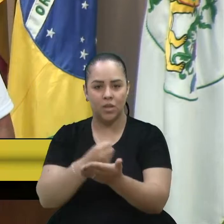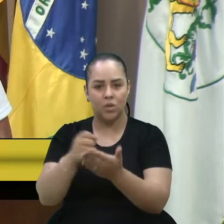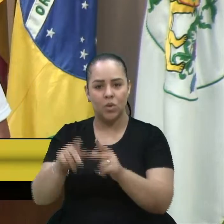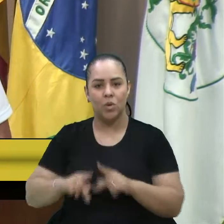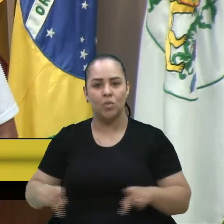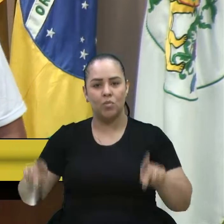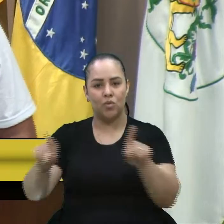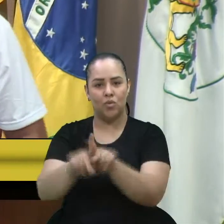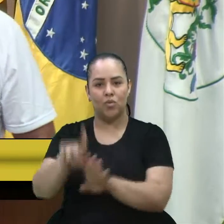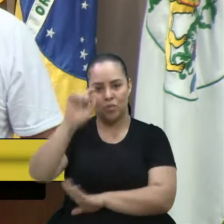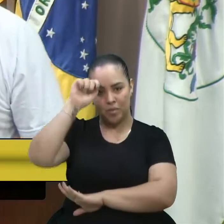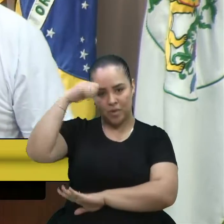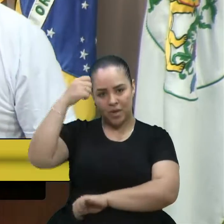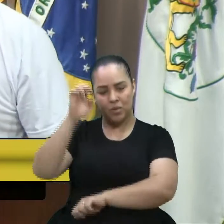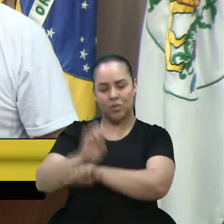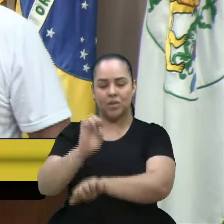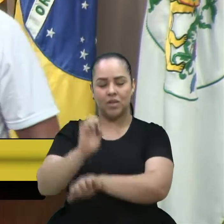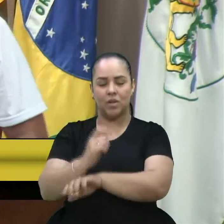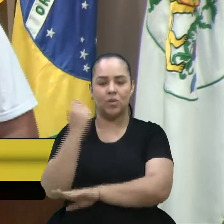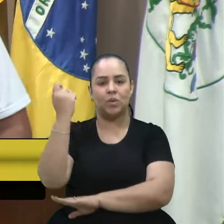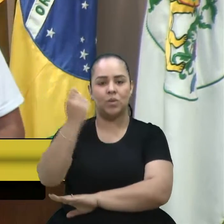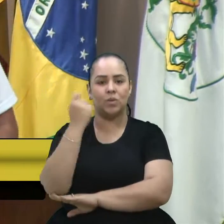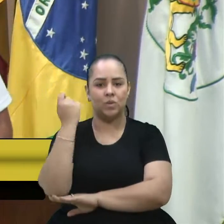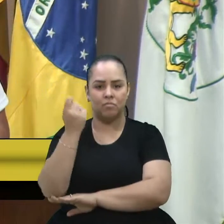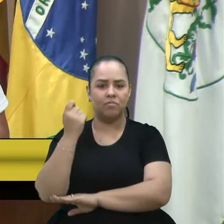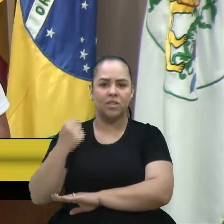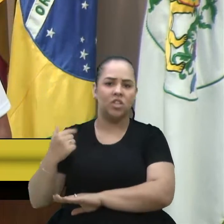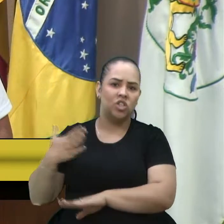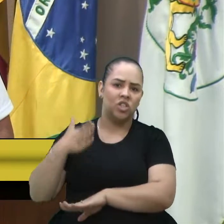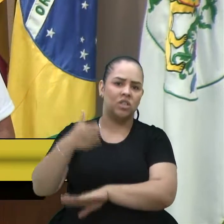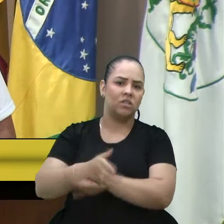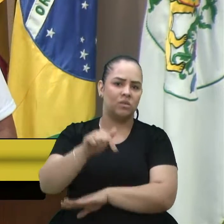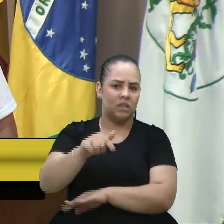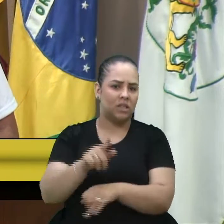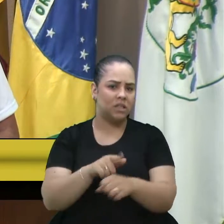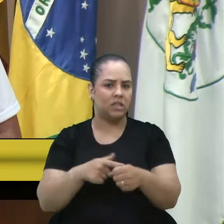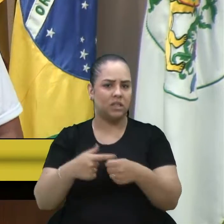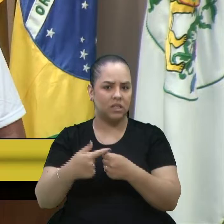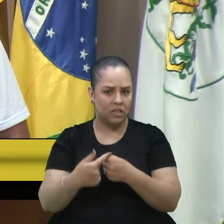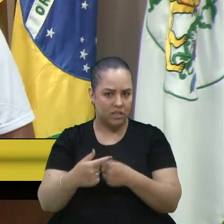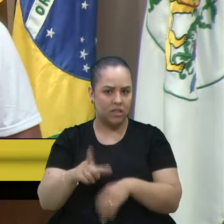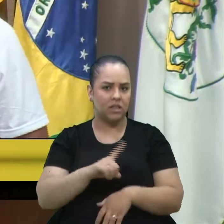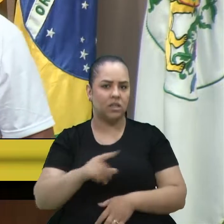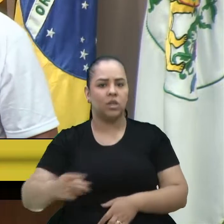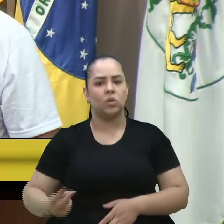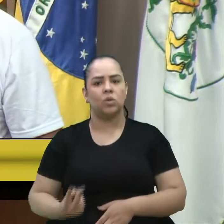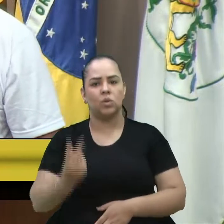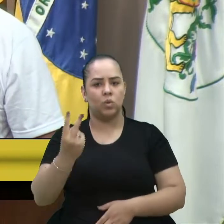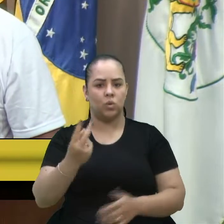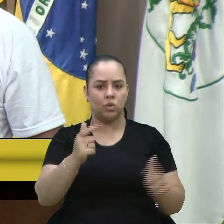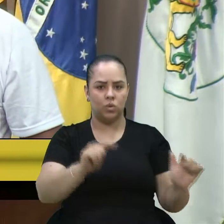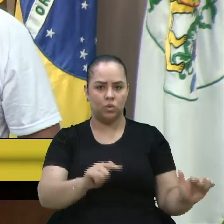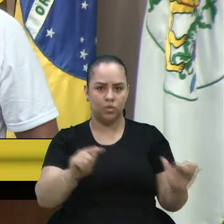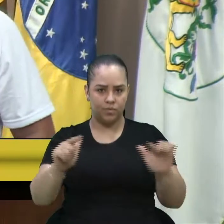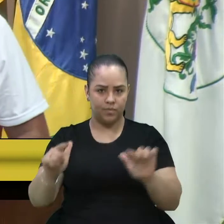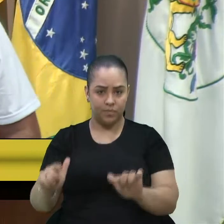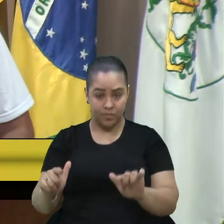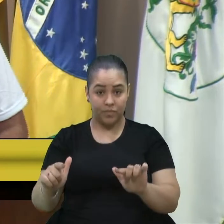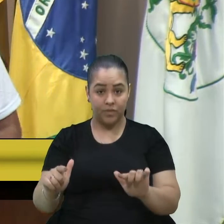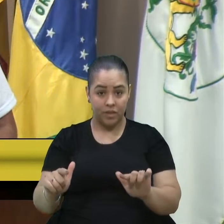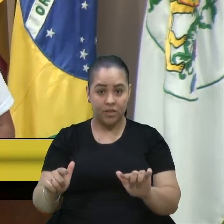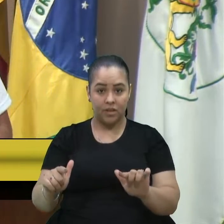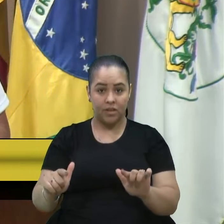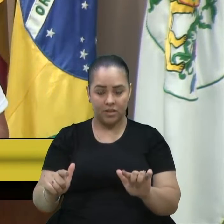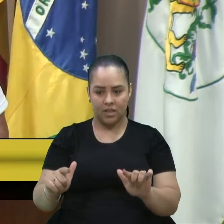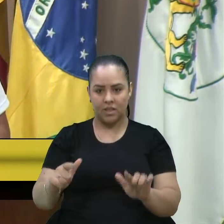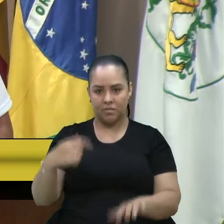negro do estado do Rio Grande do Sul. E chegando aqui na nossa cidade, tem 2 lugares que precisam